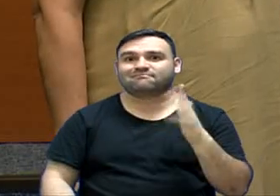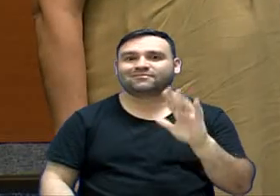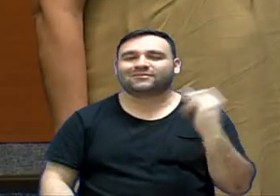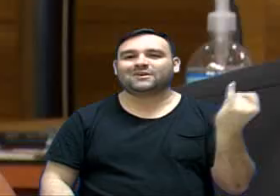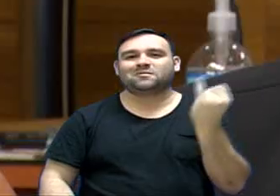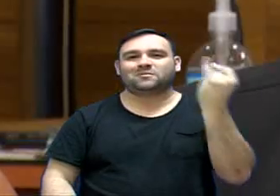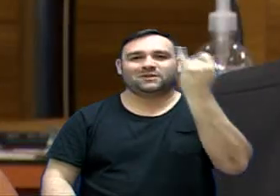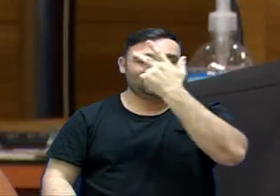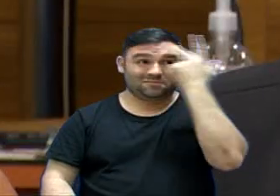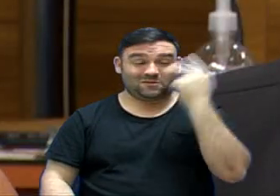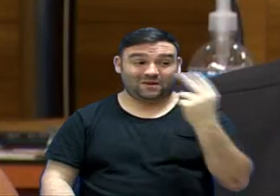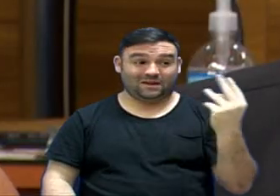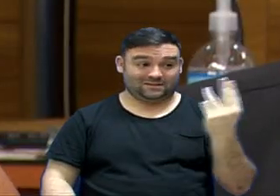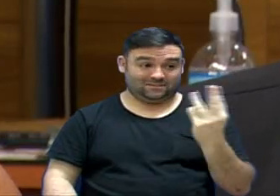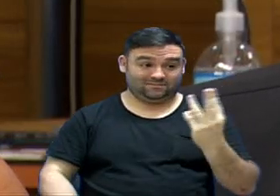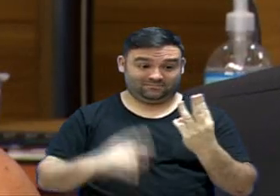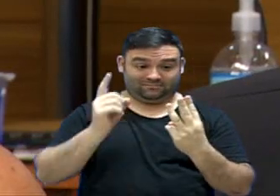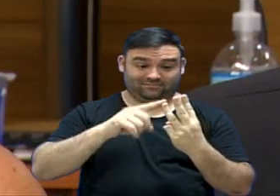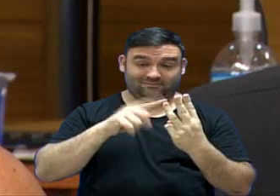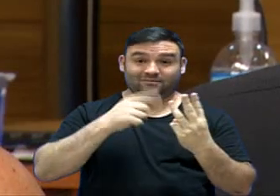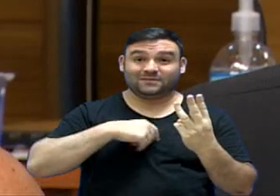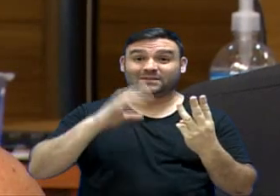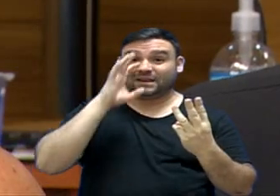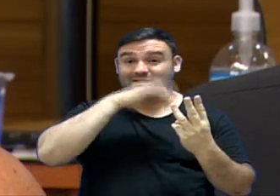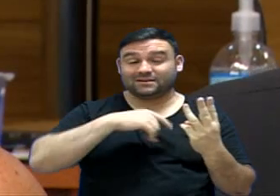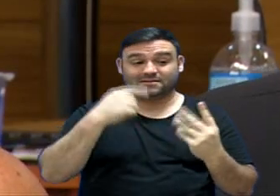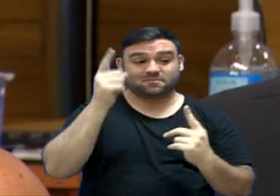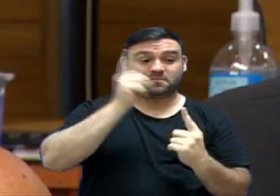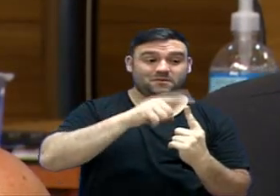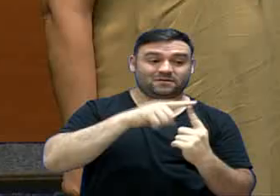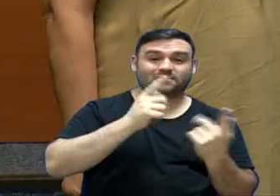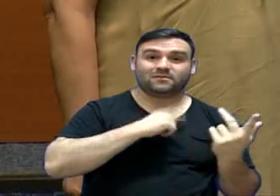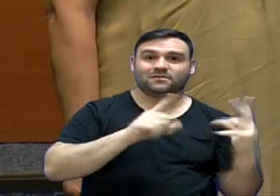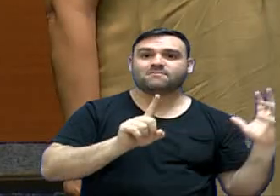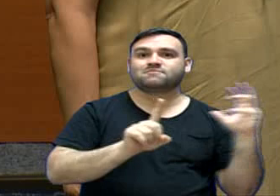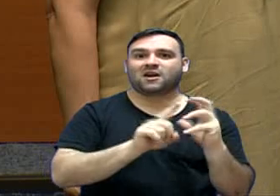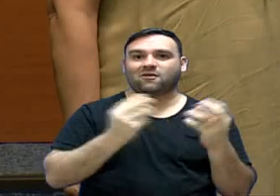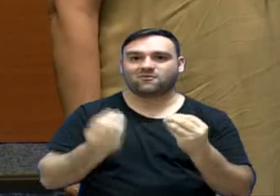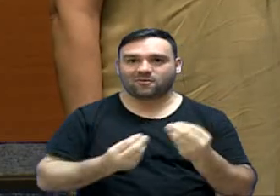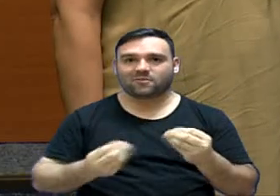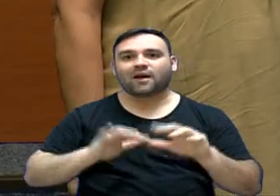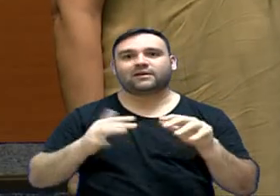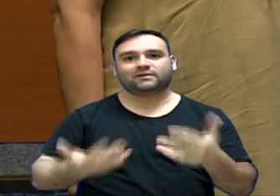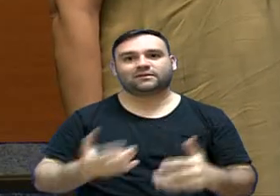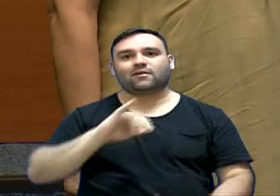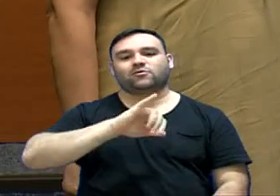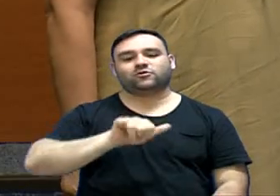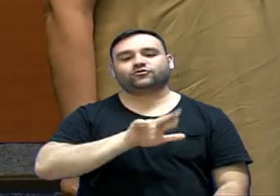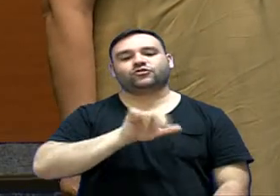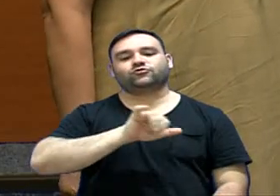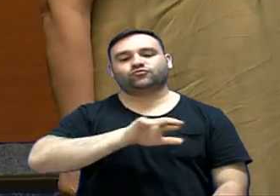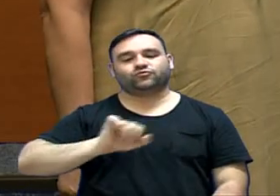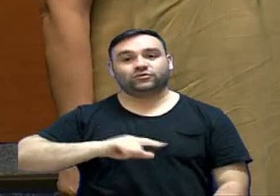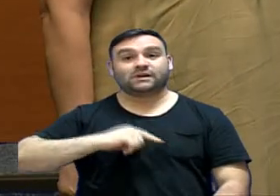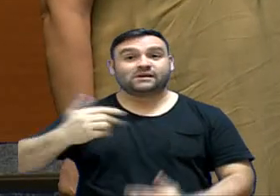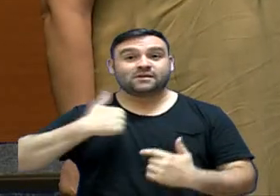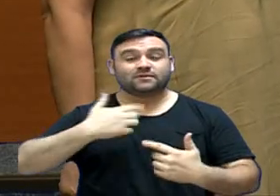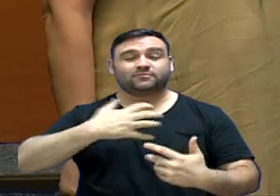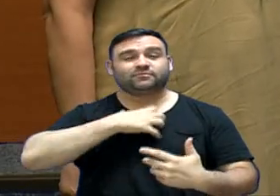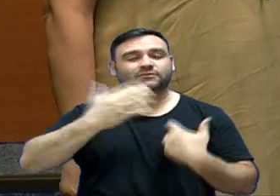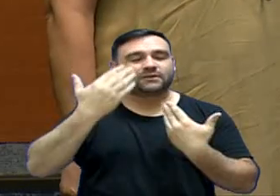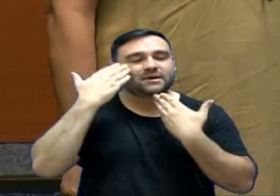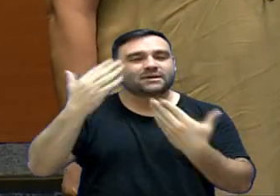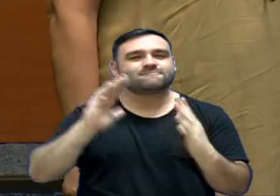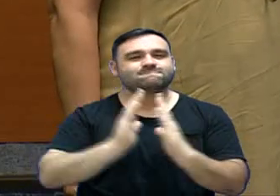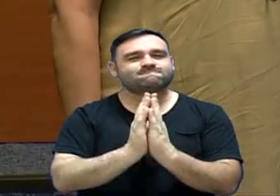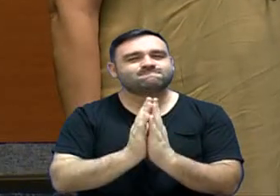na vida de uma terceira pessoa da integridade de um homem. Então, doutor Jajura, a gratidão que eu tenho ao senhor.